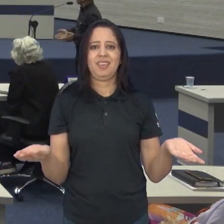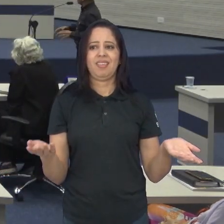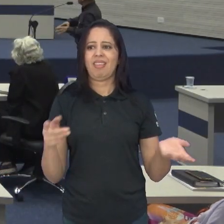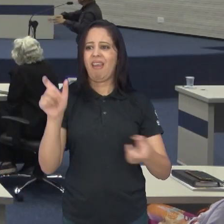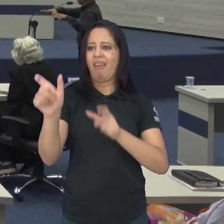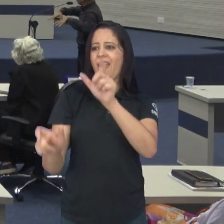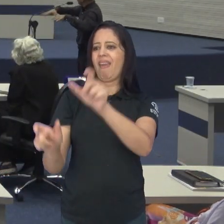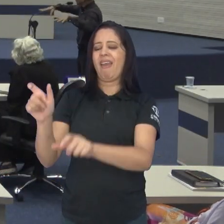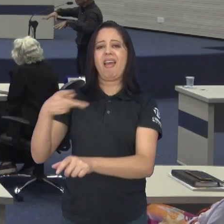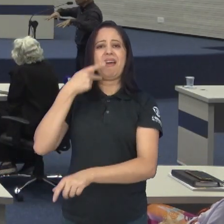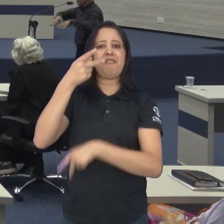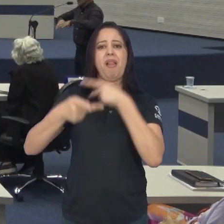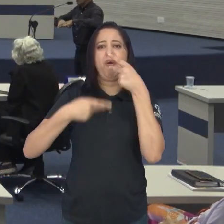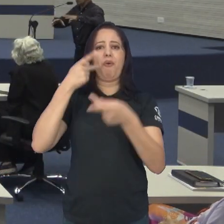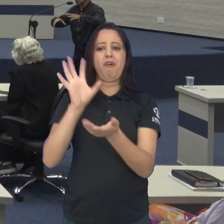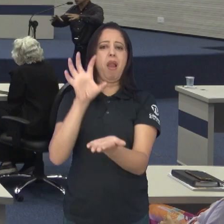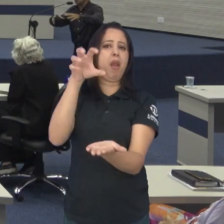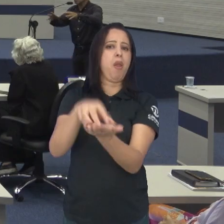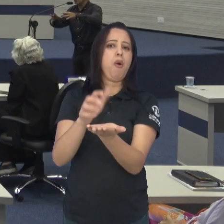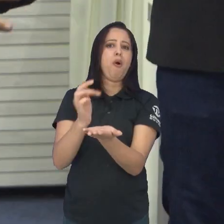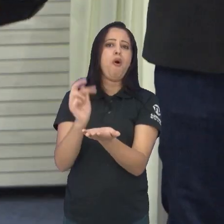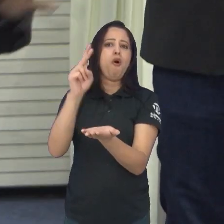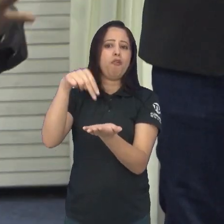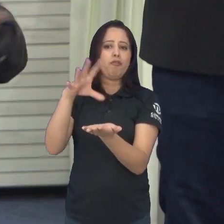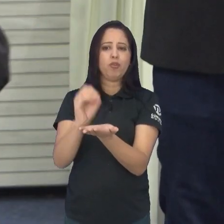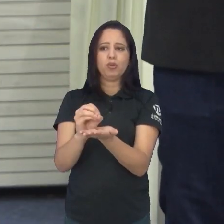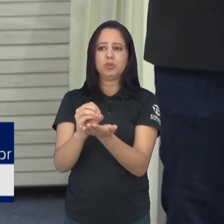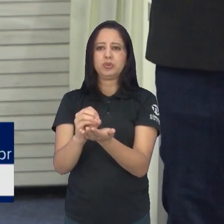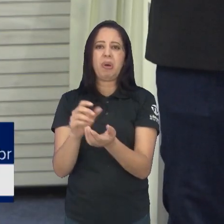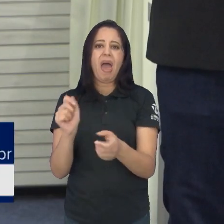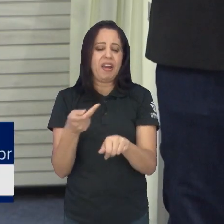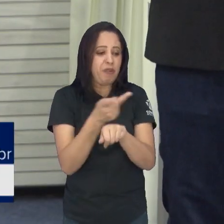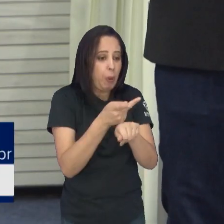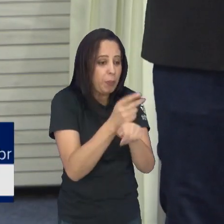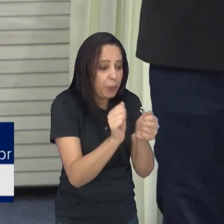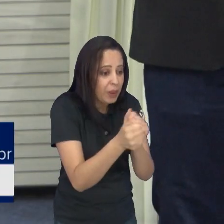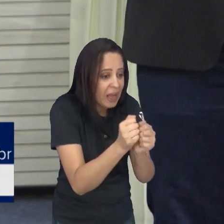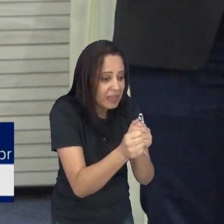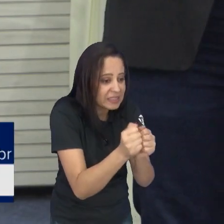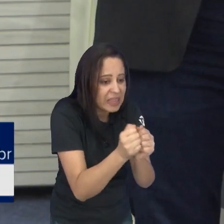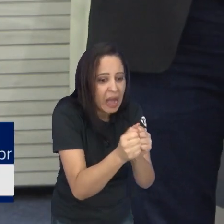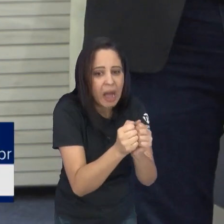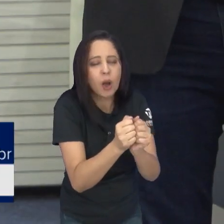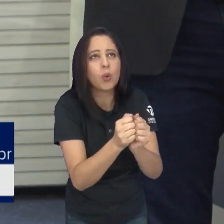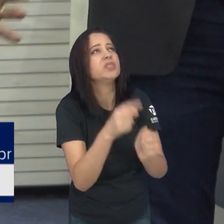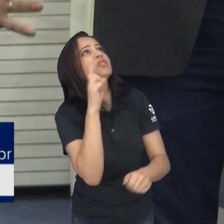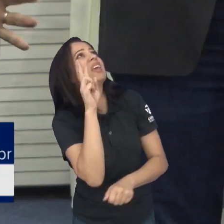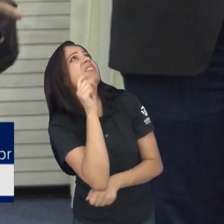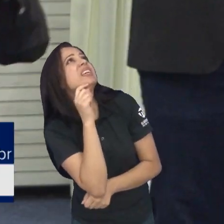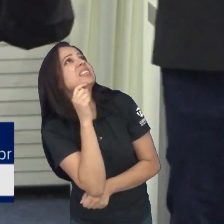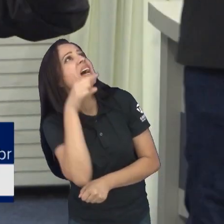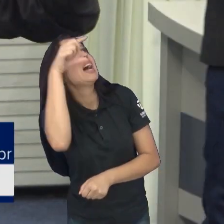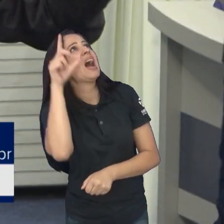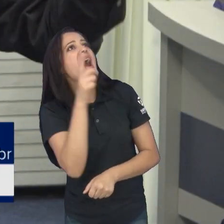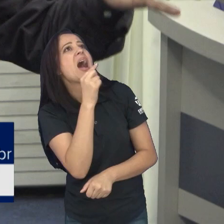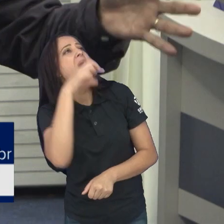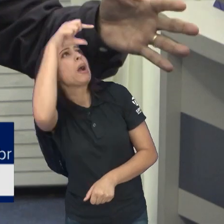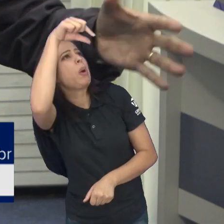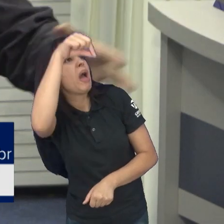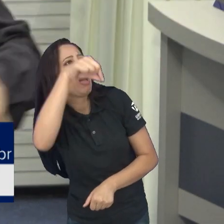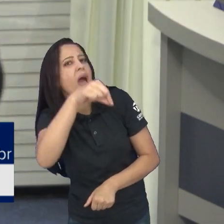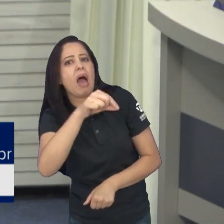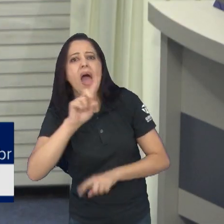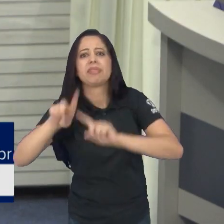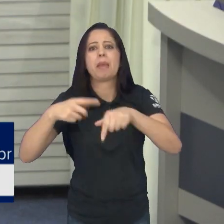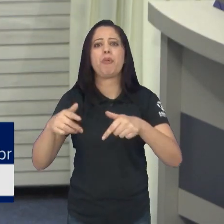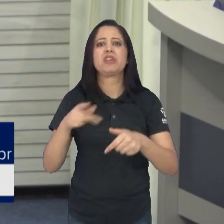Social, ficam procurando, né, pacotinho de arroz apurado para ver com goteirinha caindo, para vir aqui falar um monte de bobagem, né, do